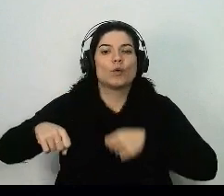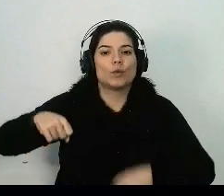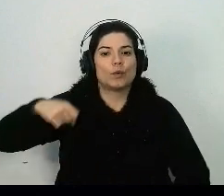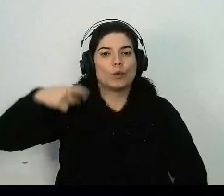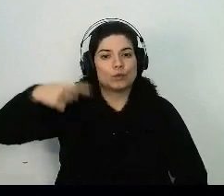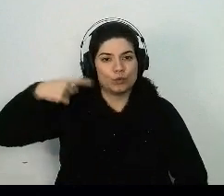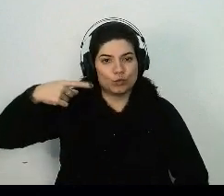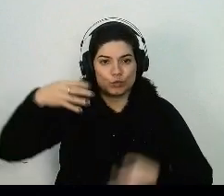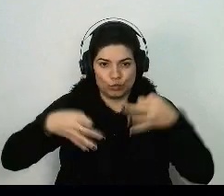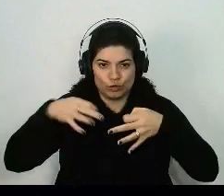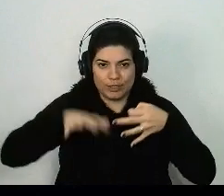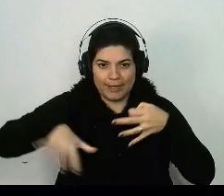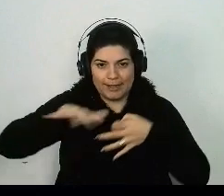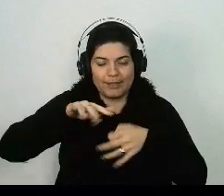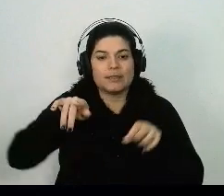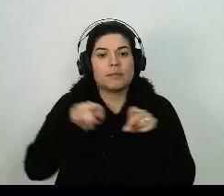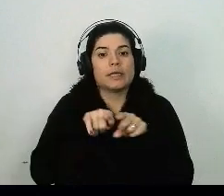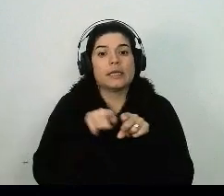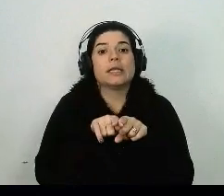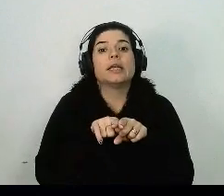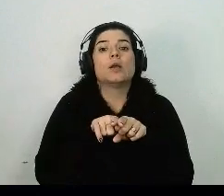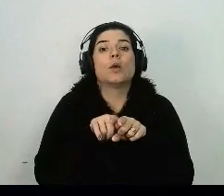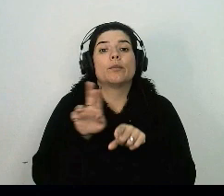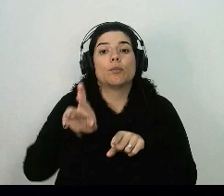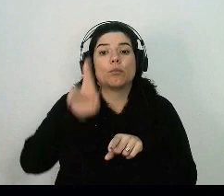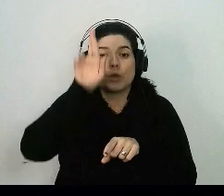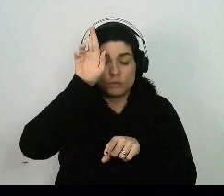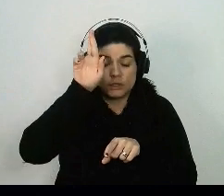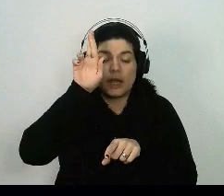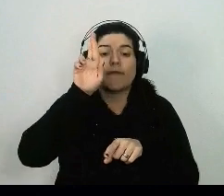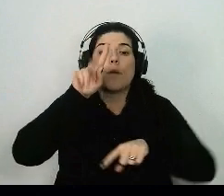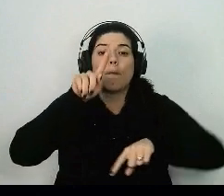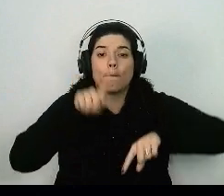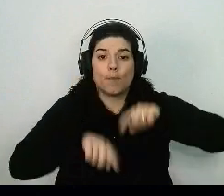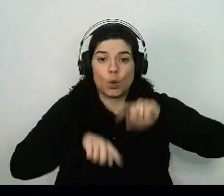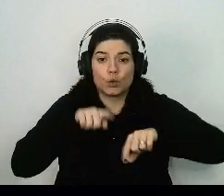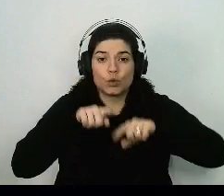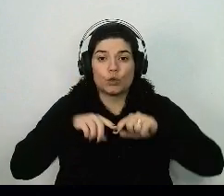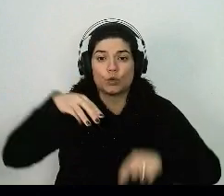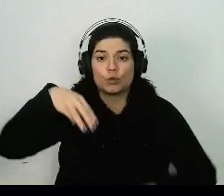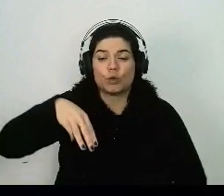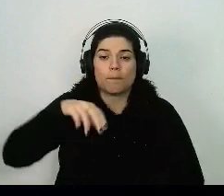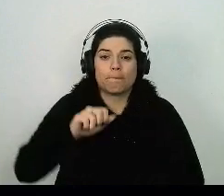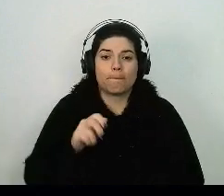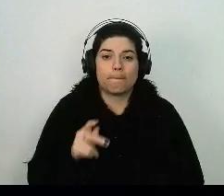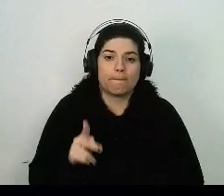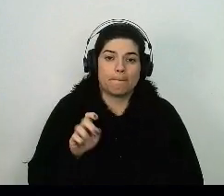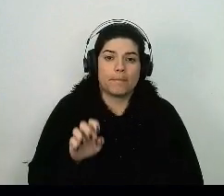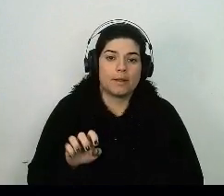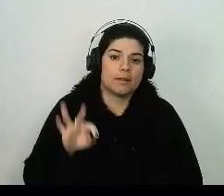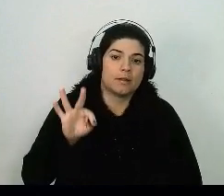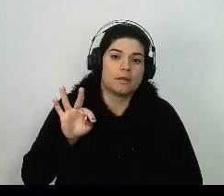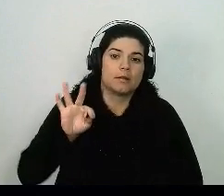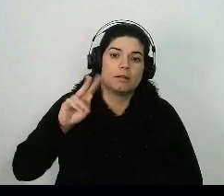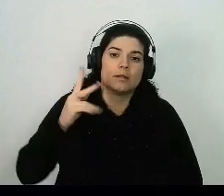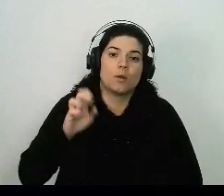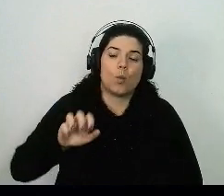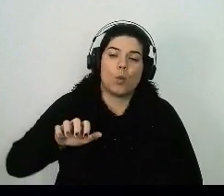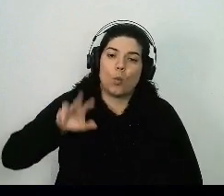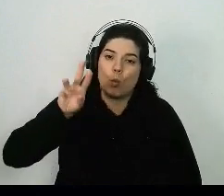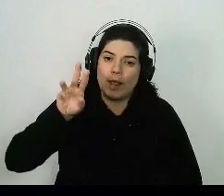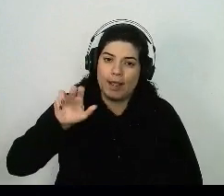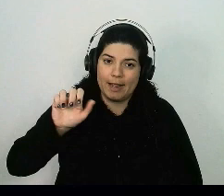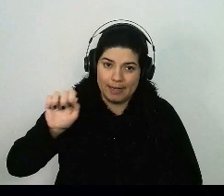responsável por produtos na Make the Way e a gente tem um foco em tax, em impostos nesse universo tributário e a gente aplica